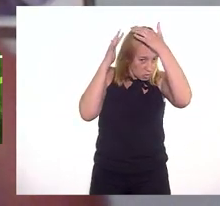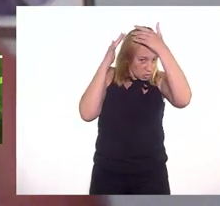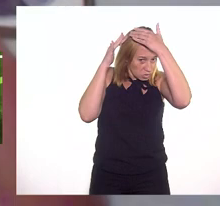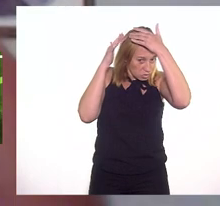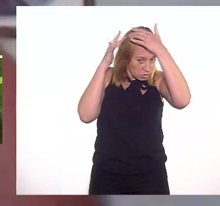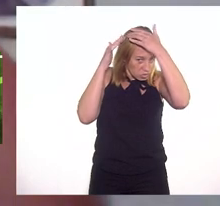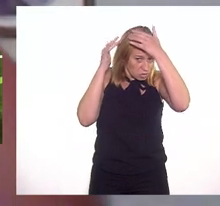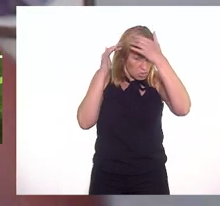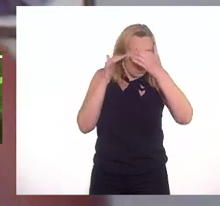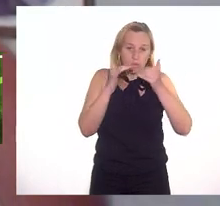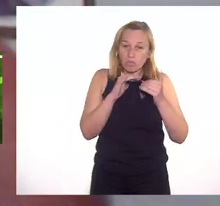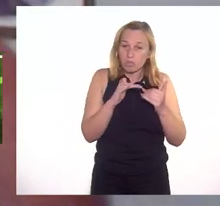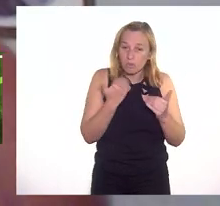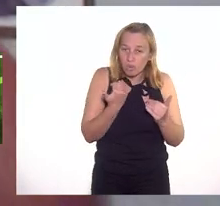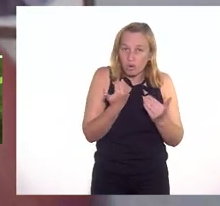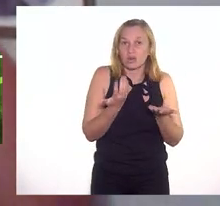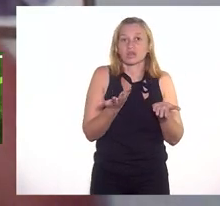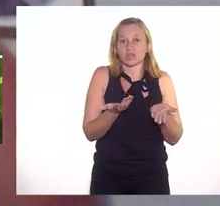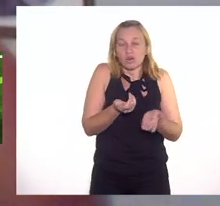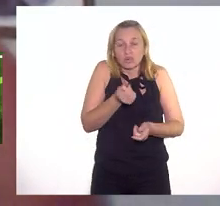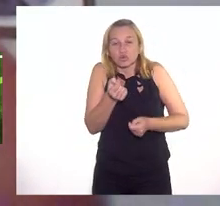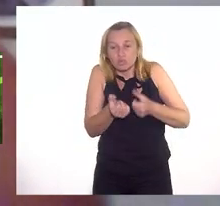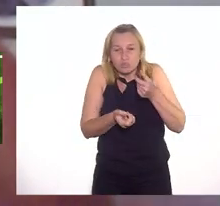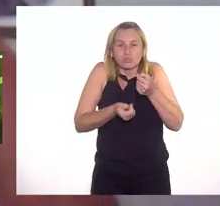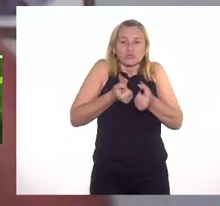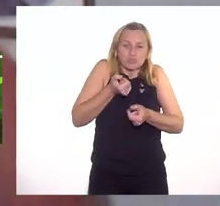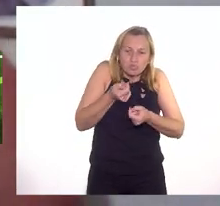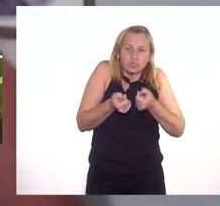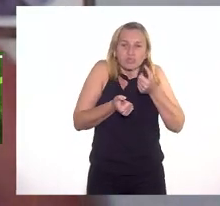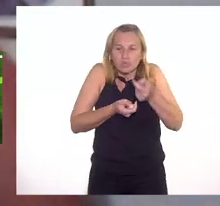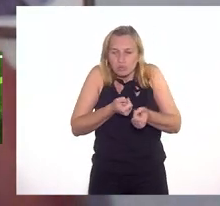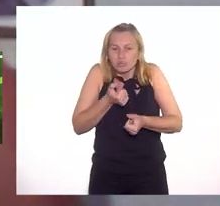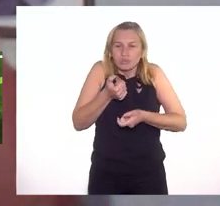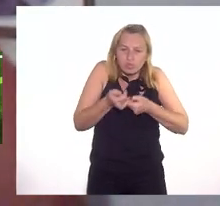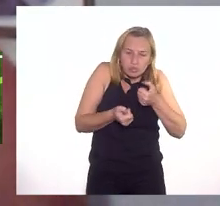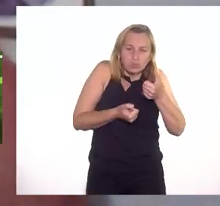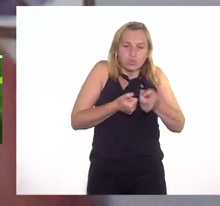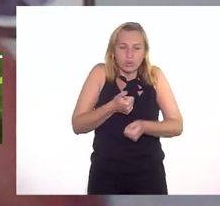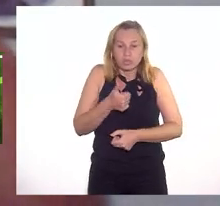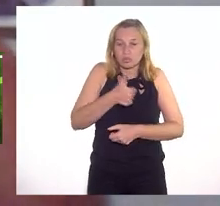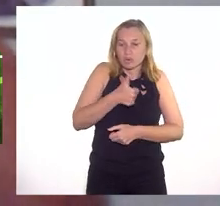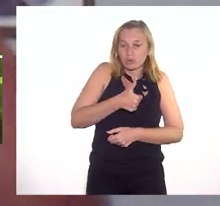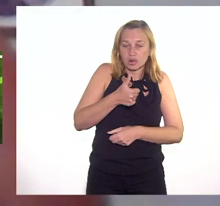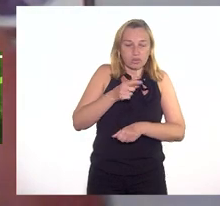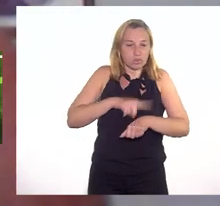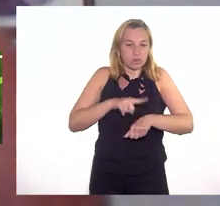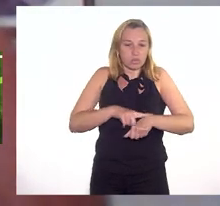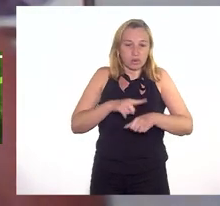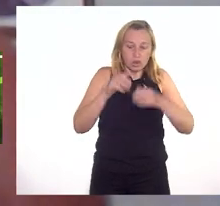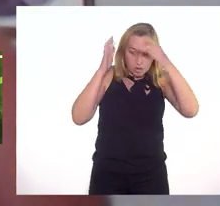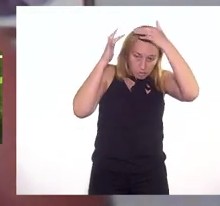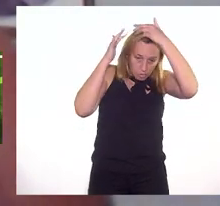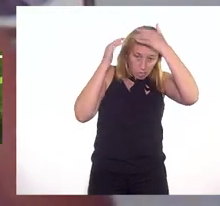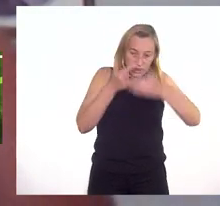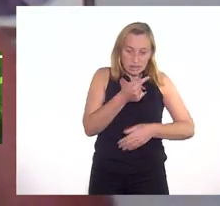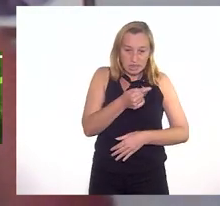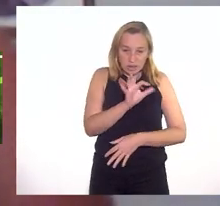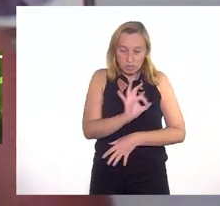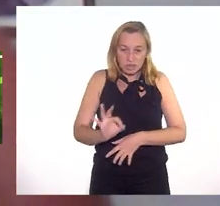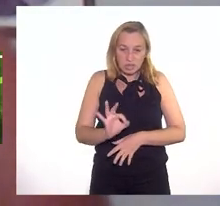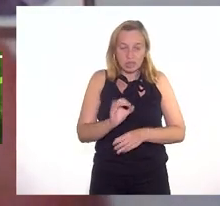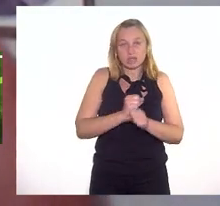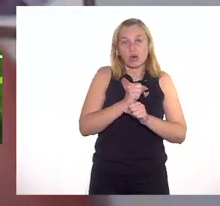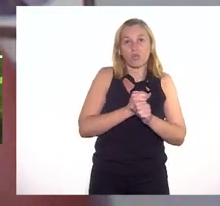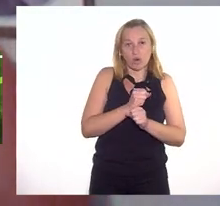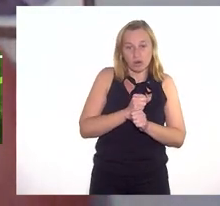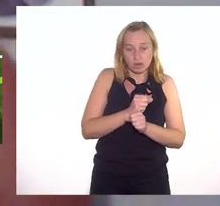morrem. Aqueles remanescentes da pólio no primeiro momento, eles morrem 7% ao ano,